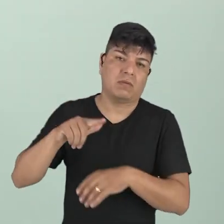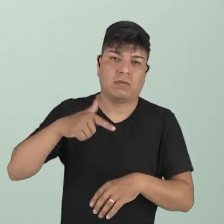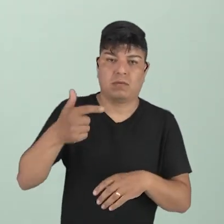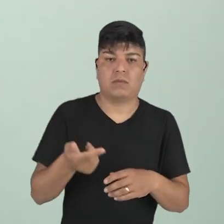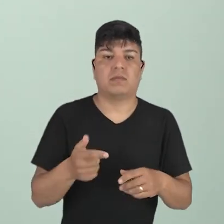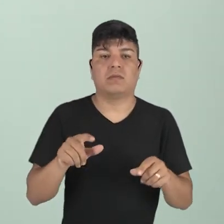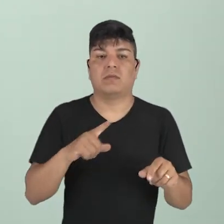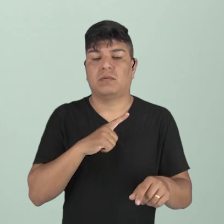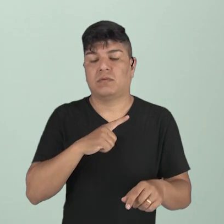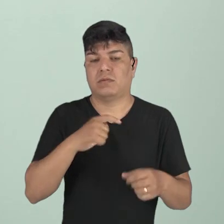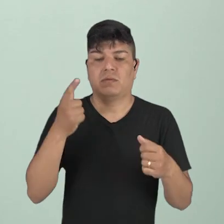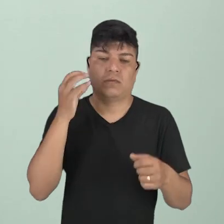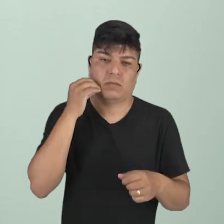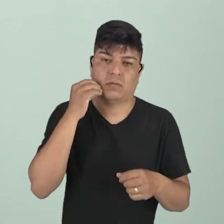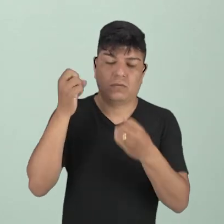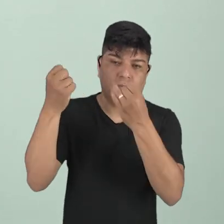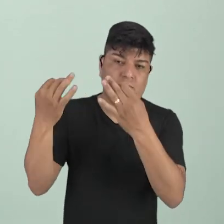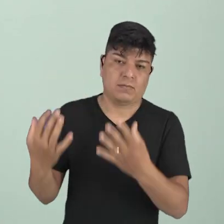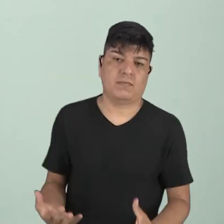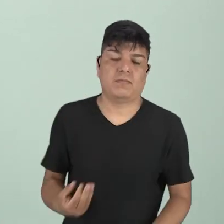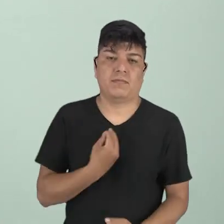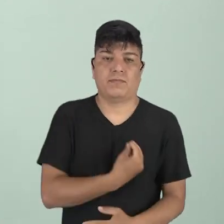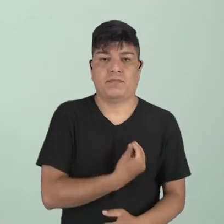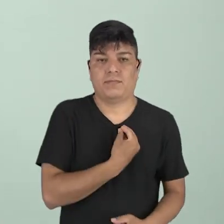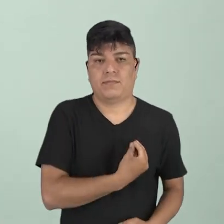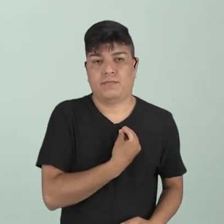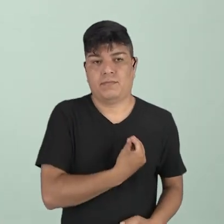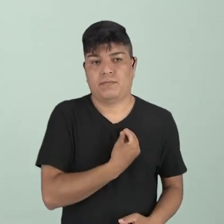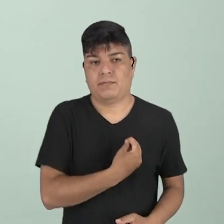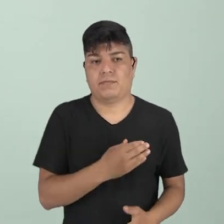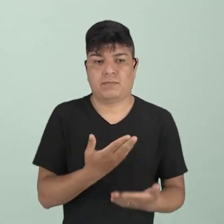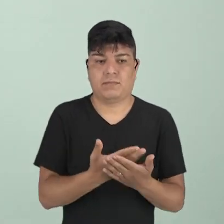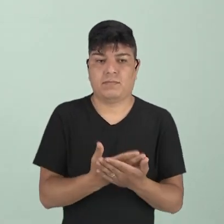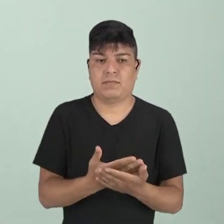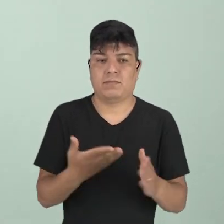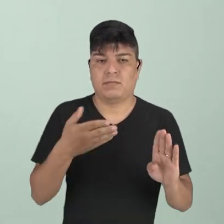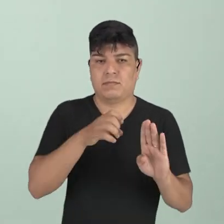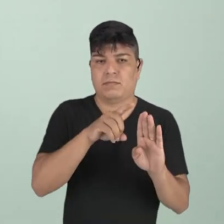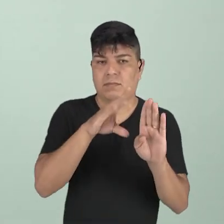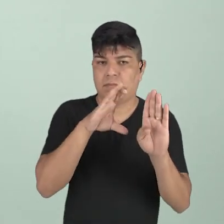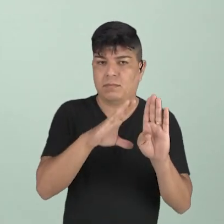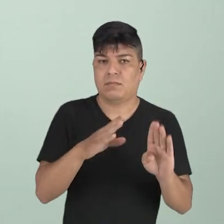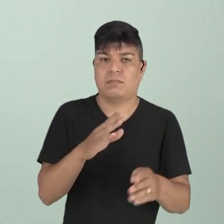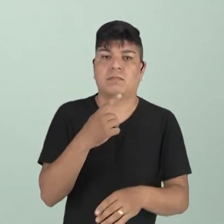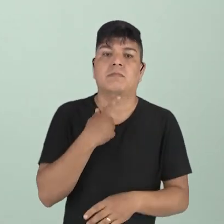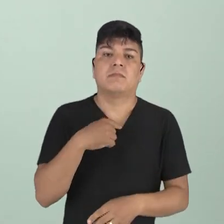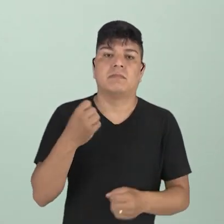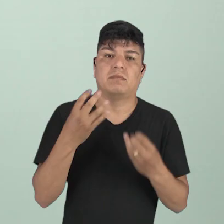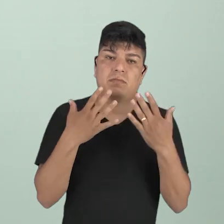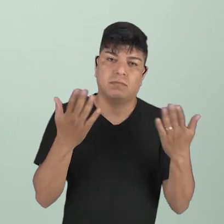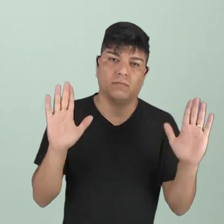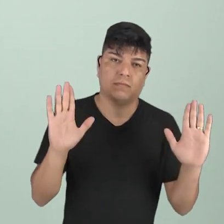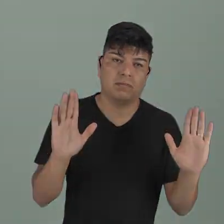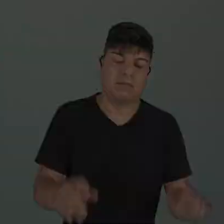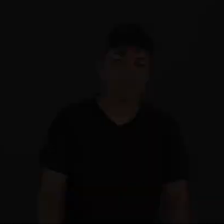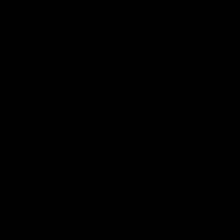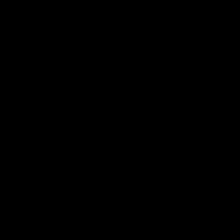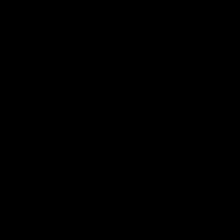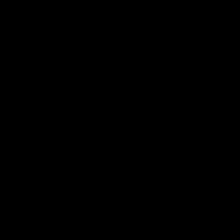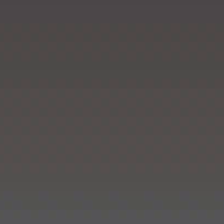outras teorias que tentam explicar o surgimento, né, da vida, tá? Essa aula fica na plataforma Eduque. Desejo bons estudos e até a próxima.